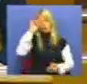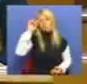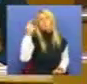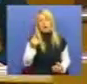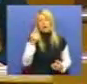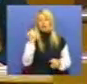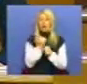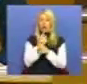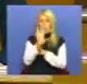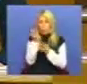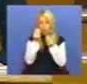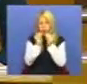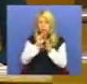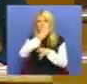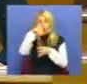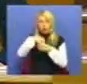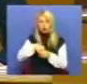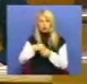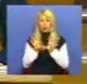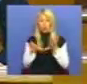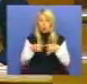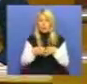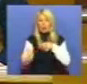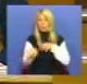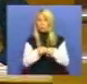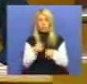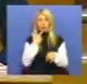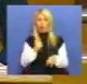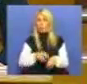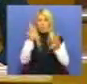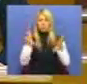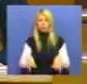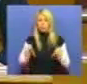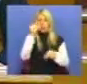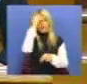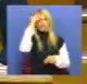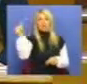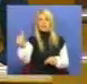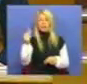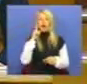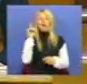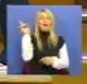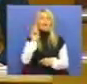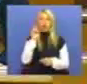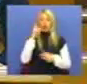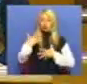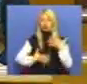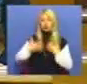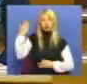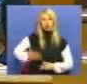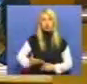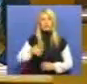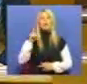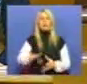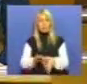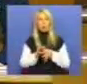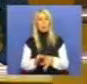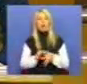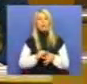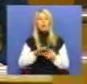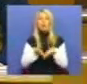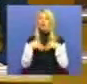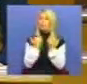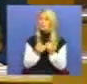sua Constituição como comunidade política não pode jamais esquecer os valores da justiça e da coesão social. Dirão que casos